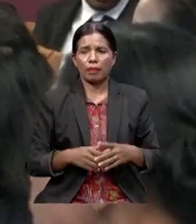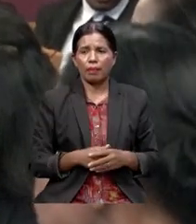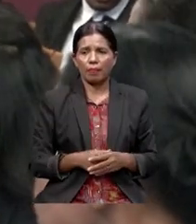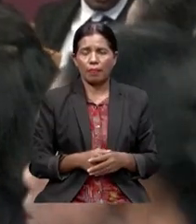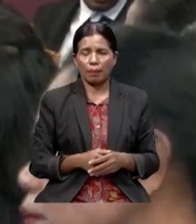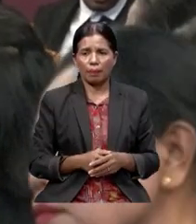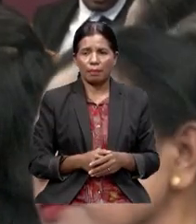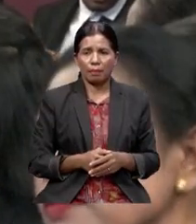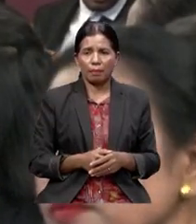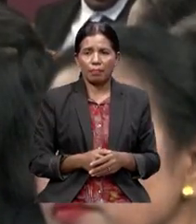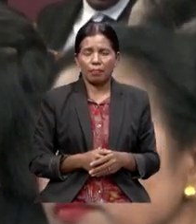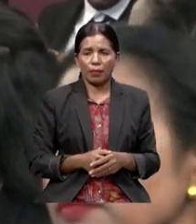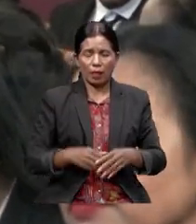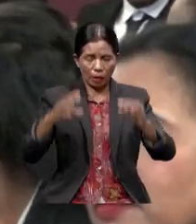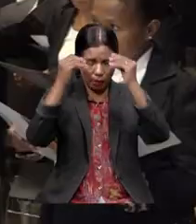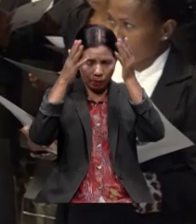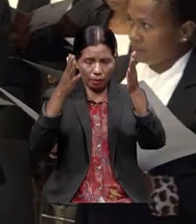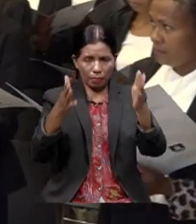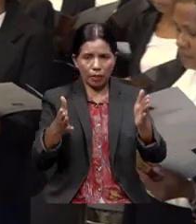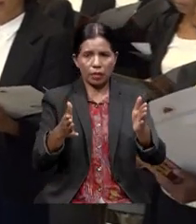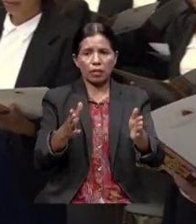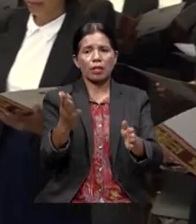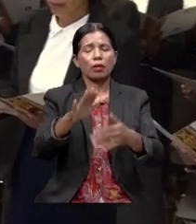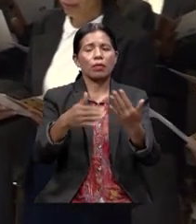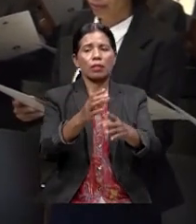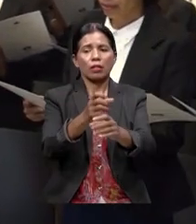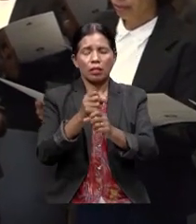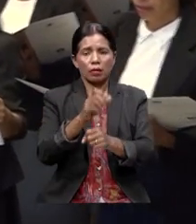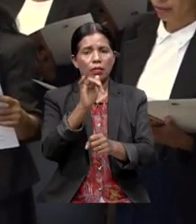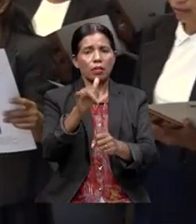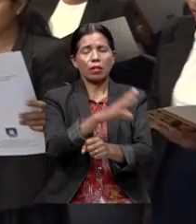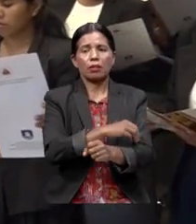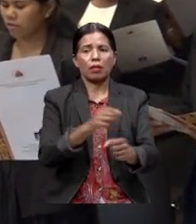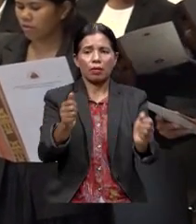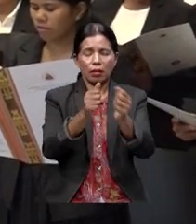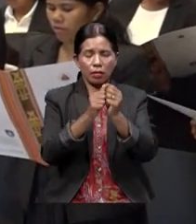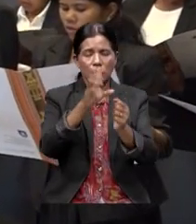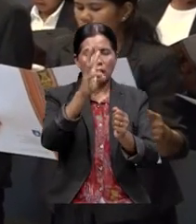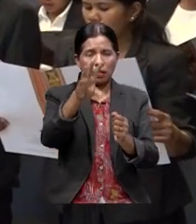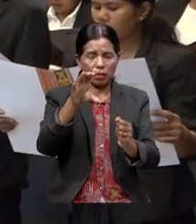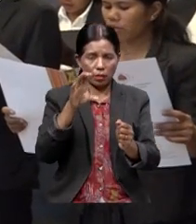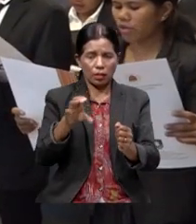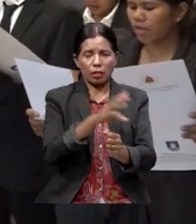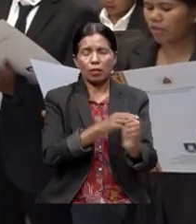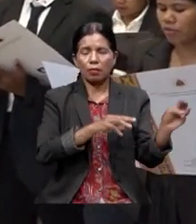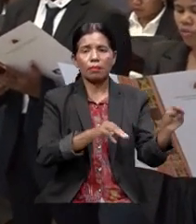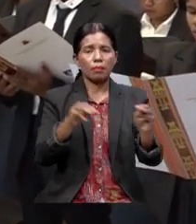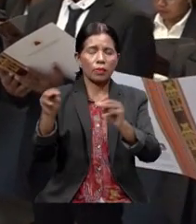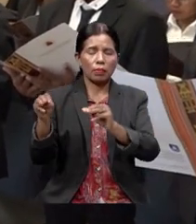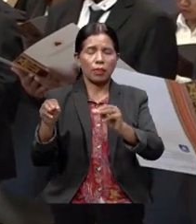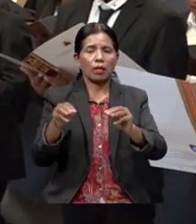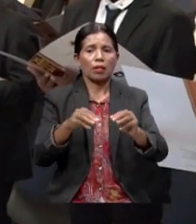nulis. Profesor Bolsa Candidatura Sira nebe maksimu termo aceitação ka pose hamu tukatus nen resin no sei destaka bakada